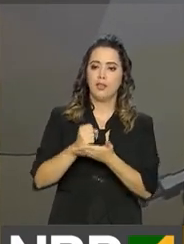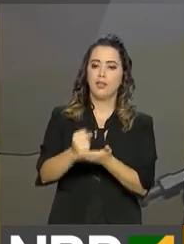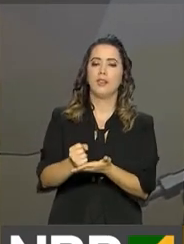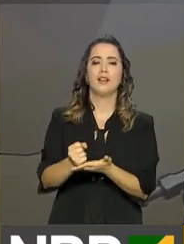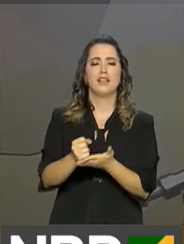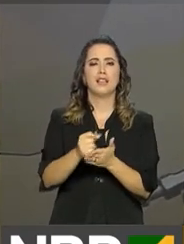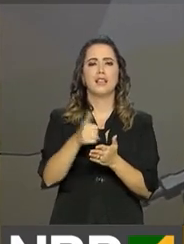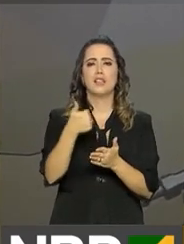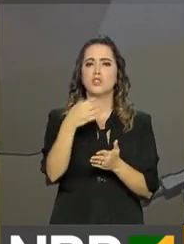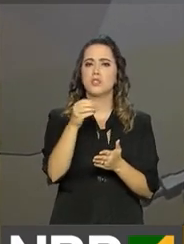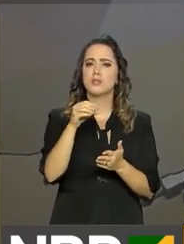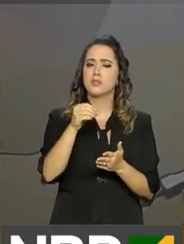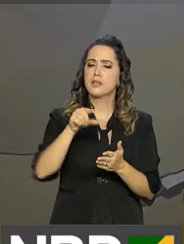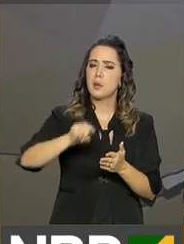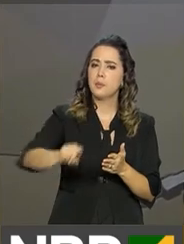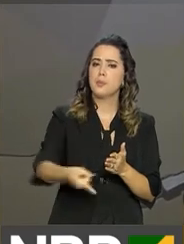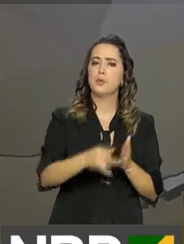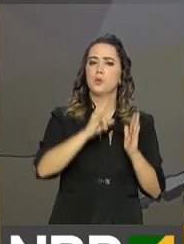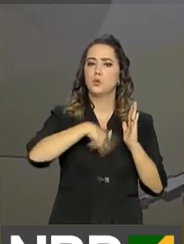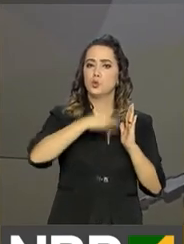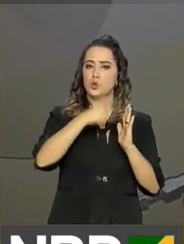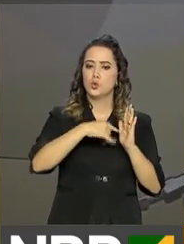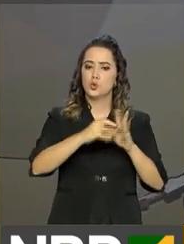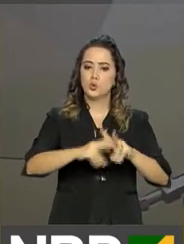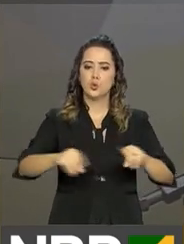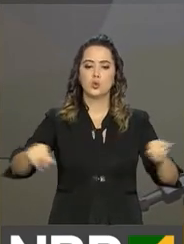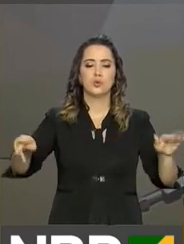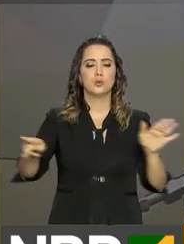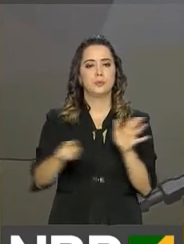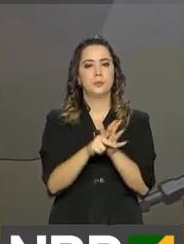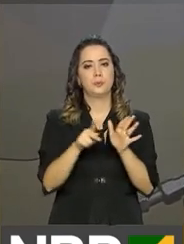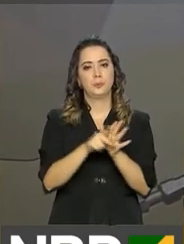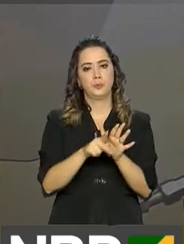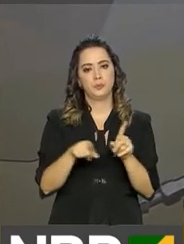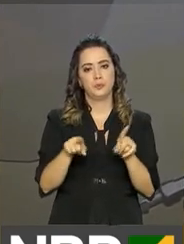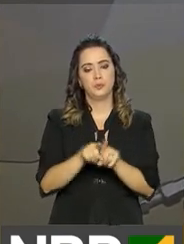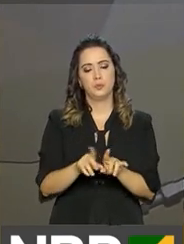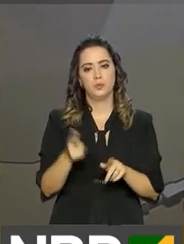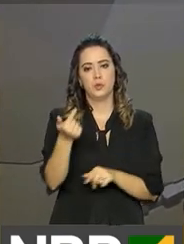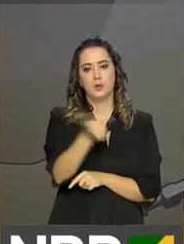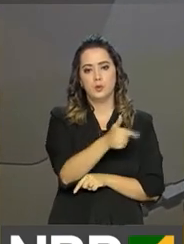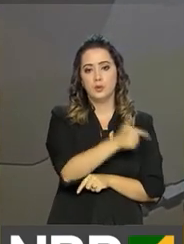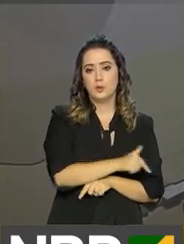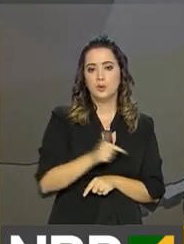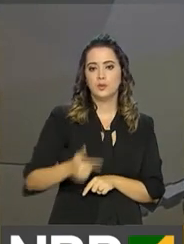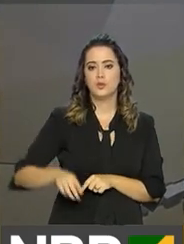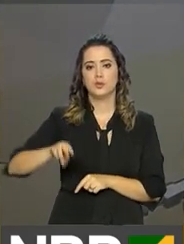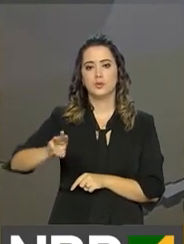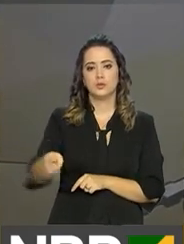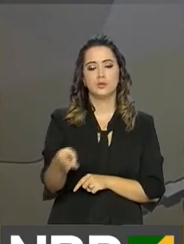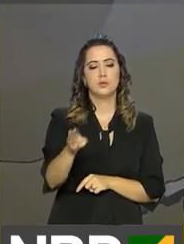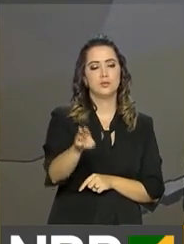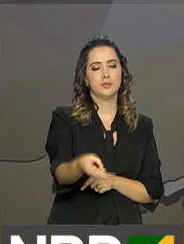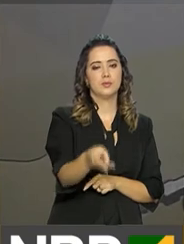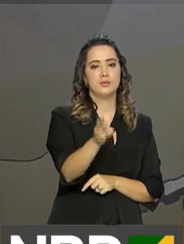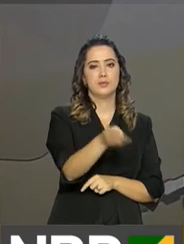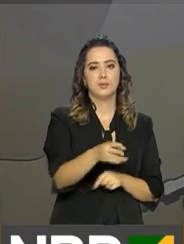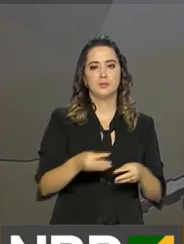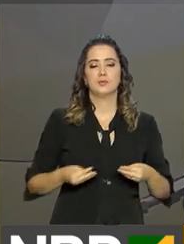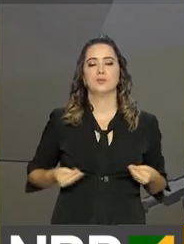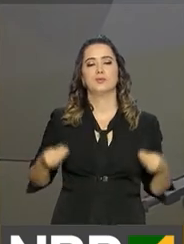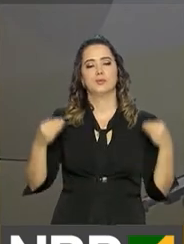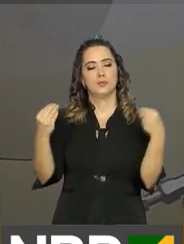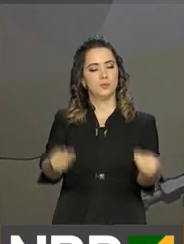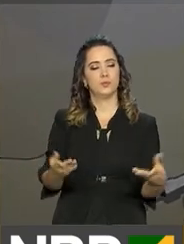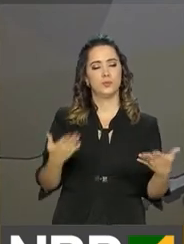quase 100 mil títulos fundiários, rurais e urbanos, e outros tantos milhares serão entregues a